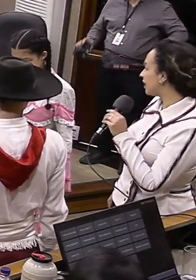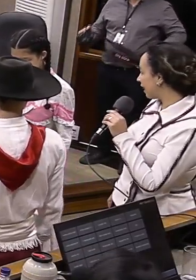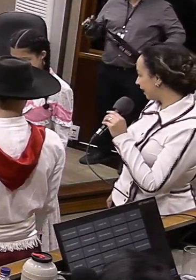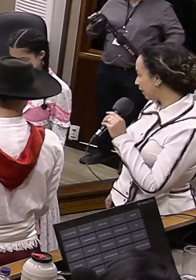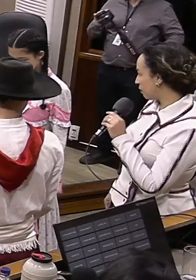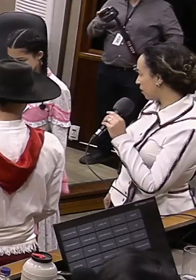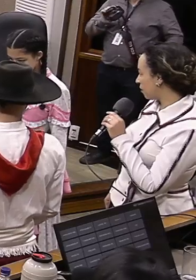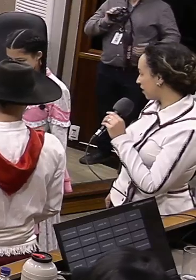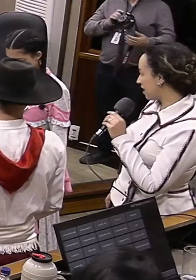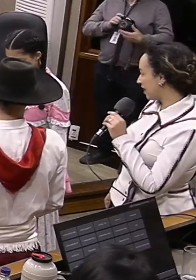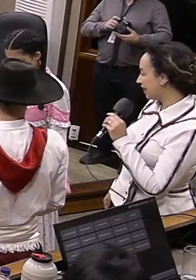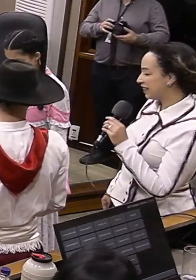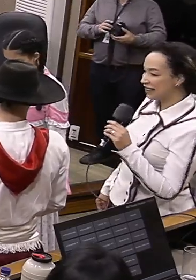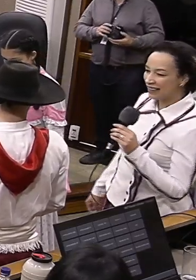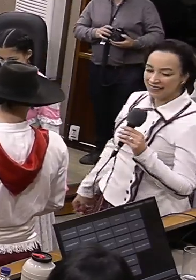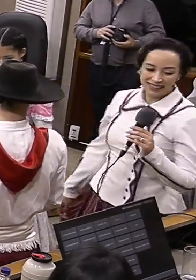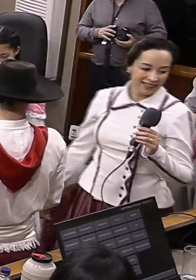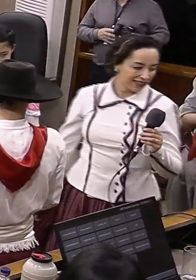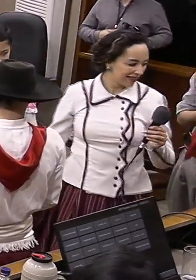Invernada Veterana lá do Paixão Cortes.